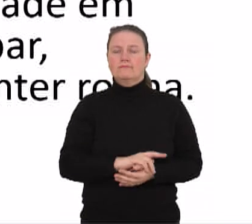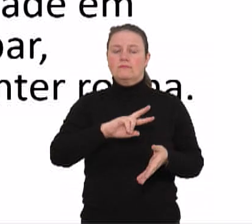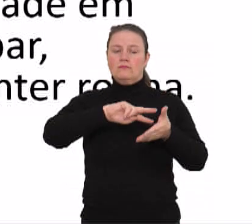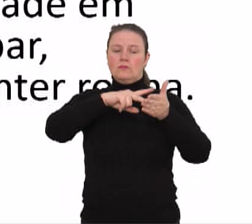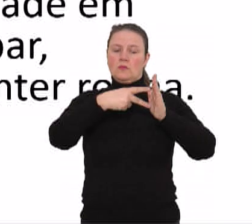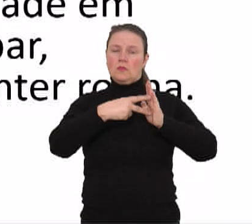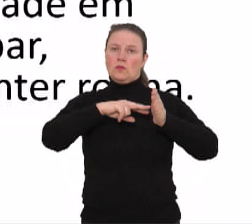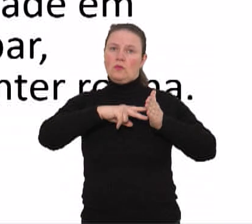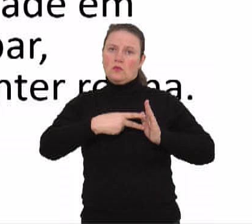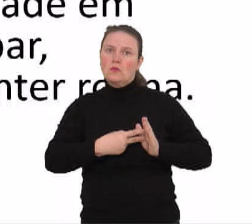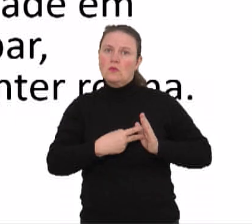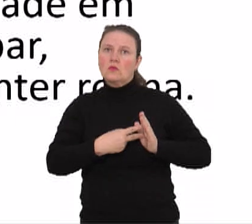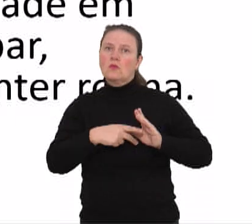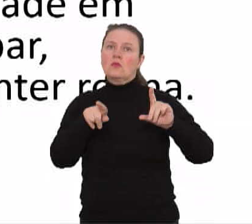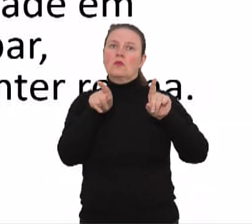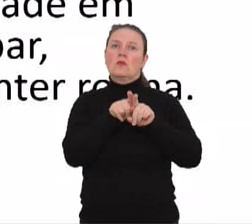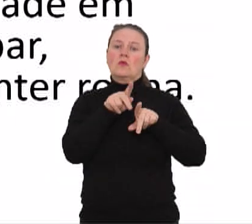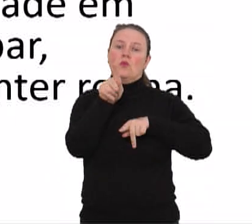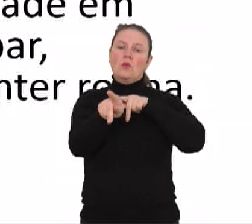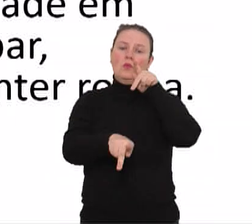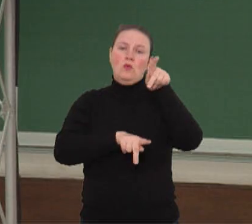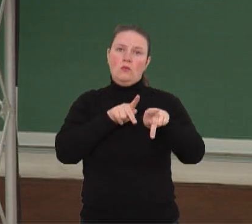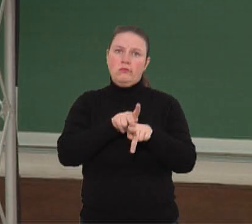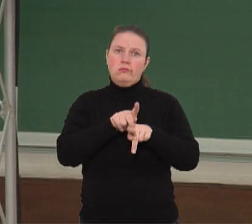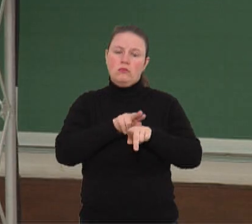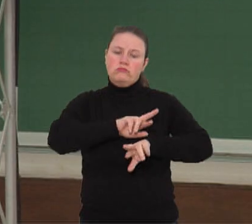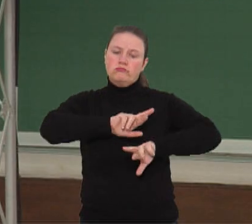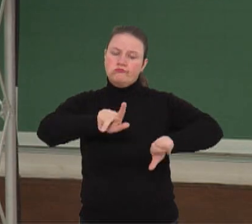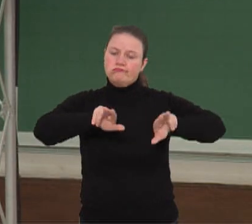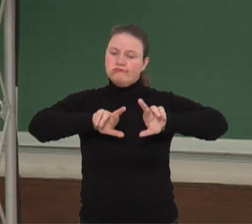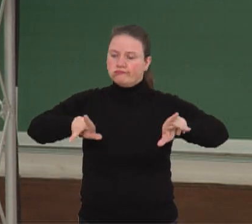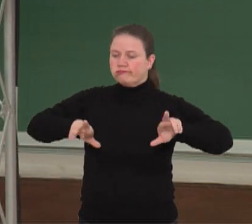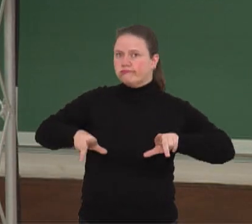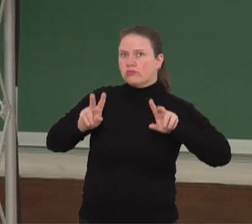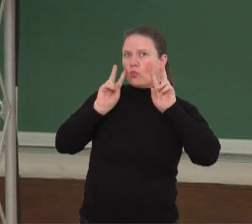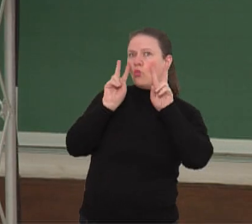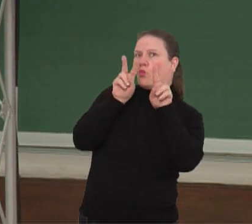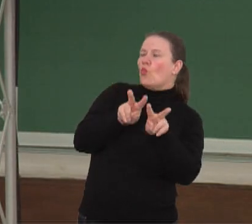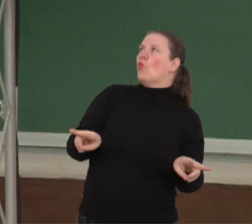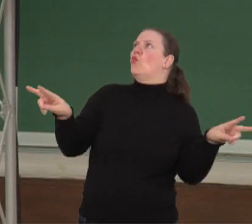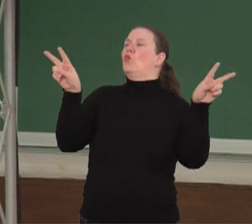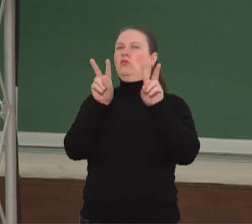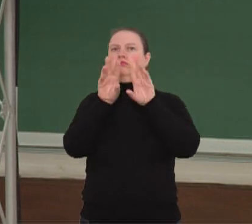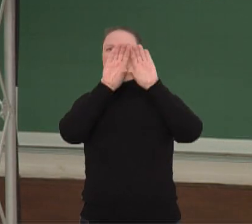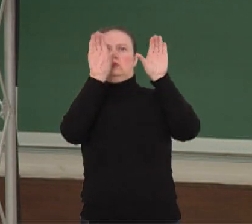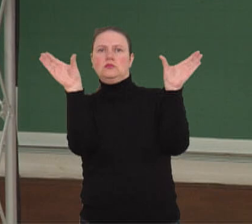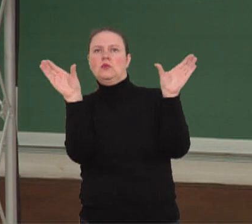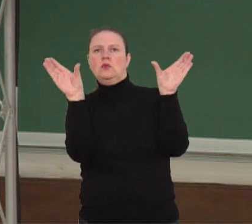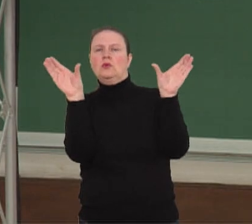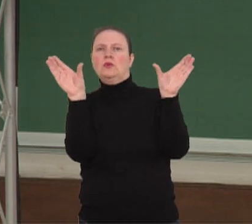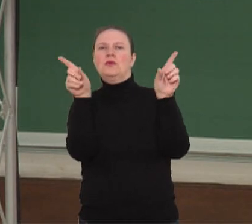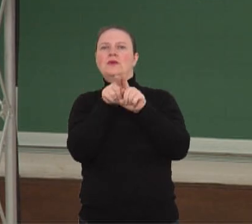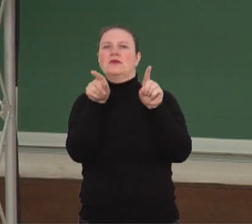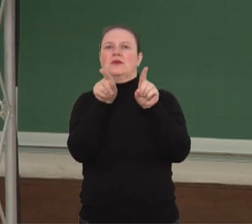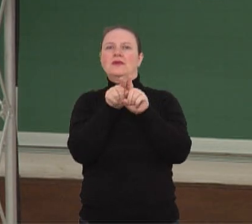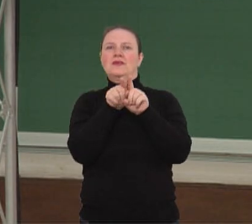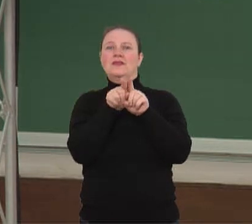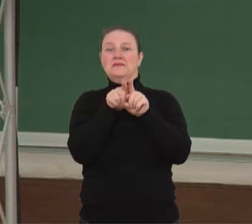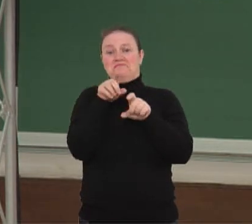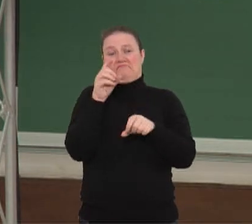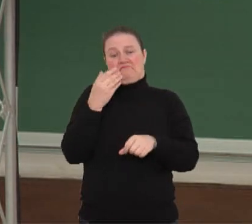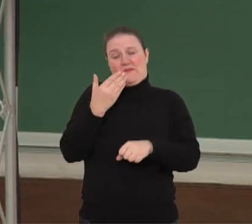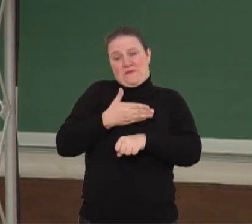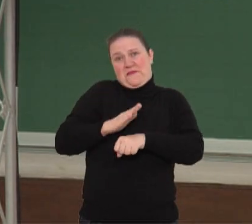Significado da cosmologia para diferentes povos. Cada povo, ao olhar para esse céu, via diferentes figuras e trazia isso para o seu dia a